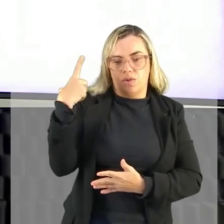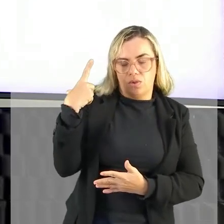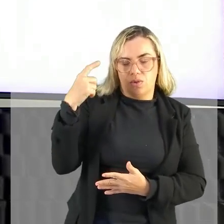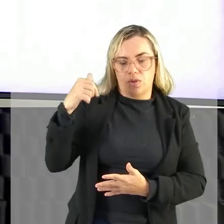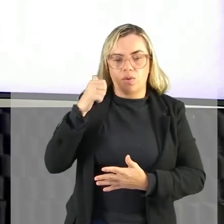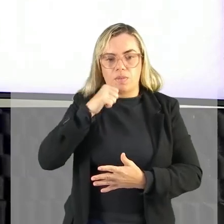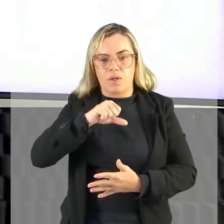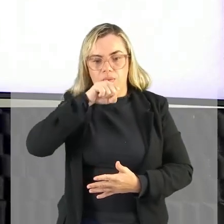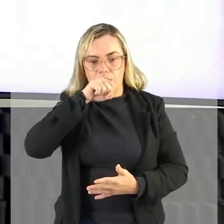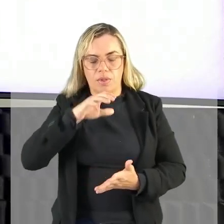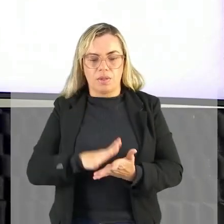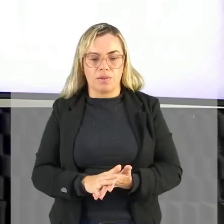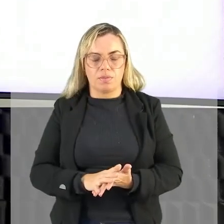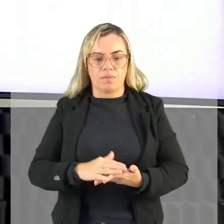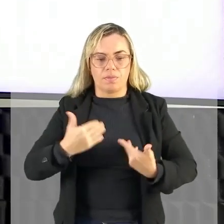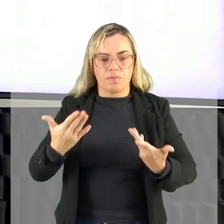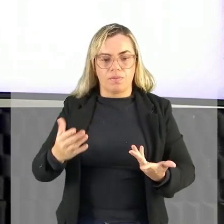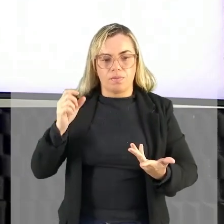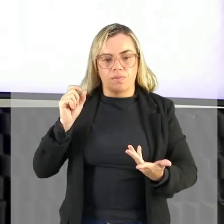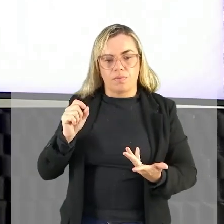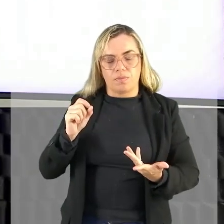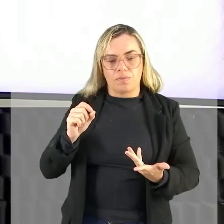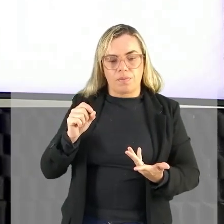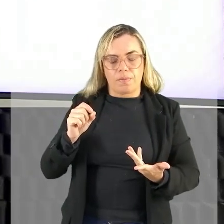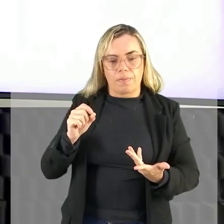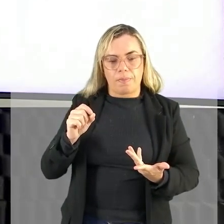ela. Então, a